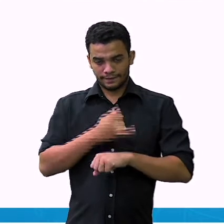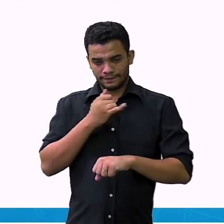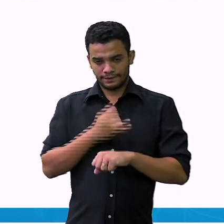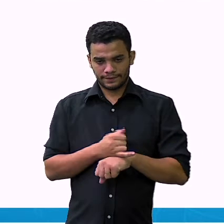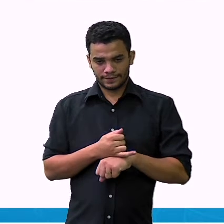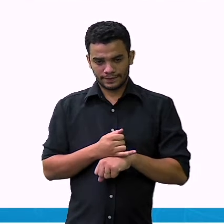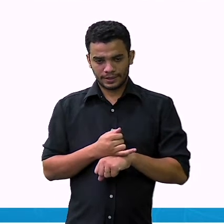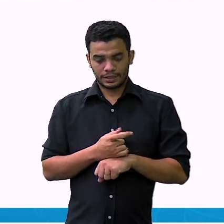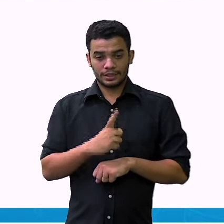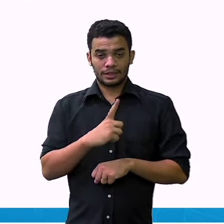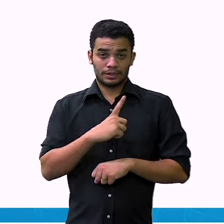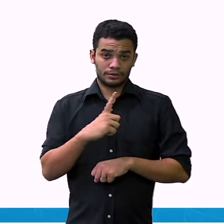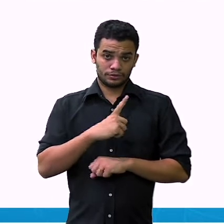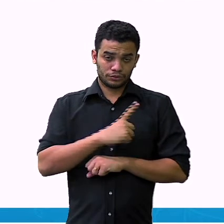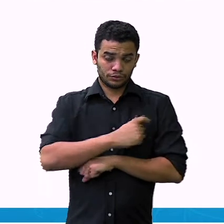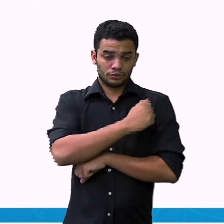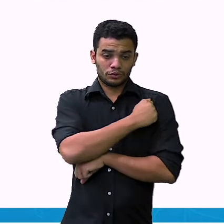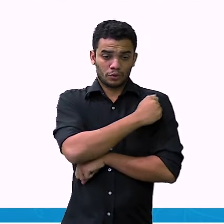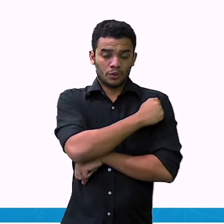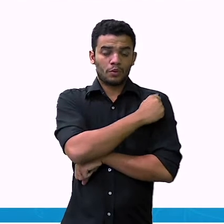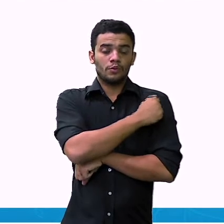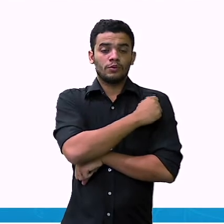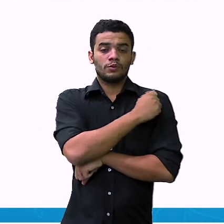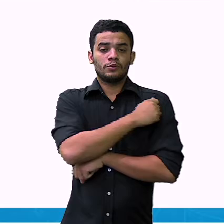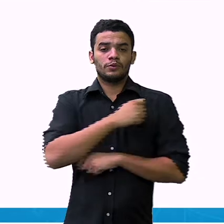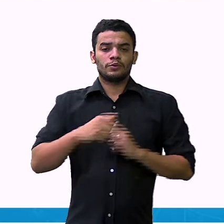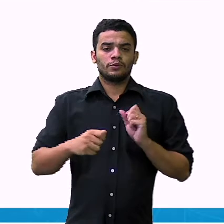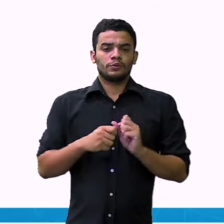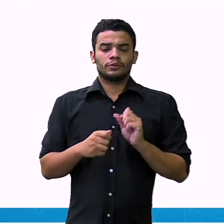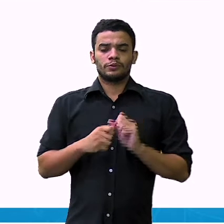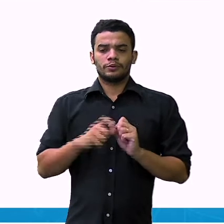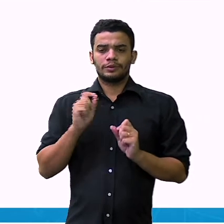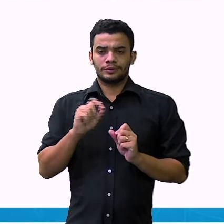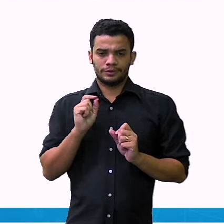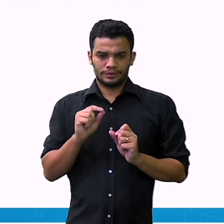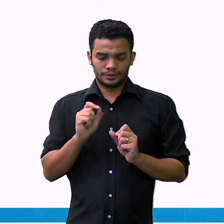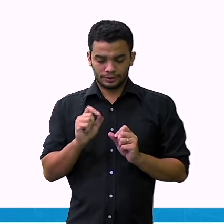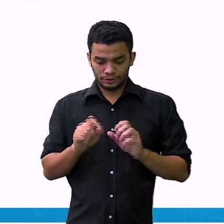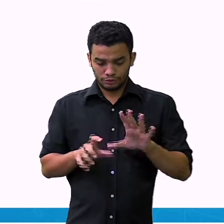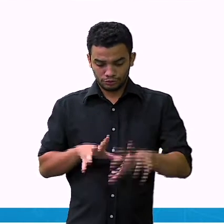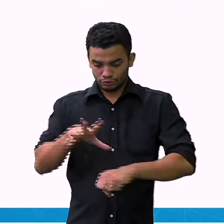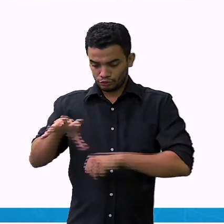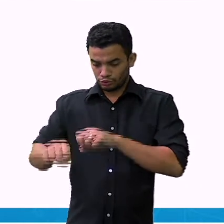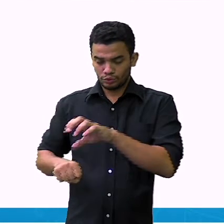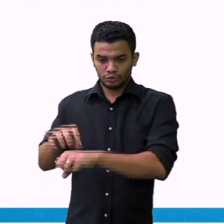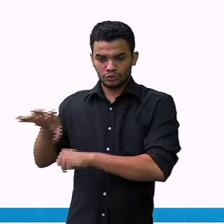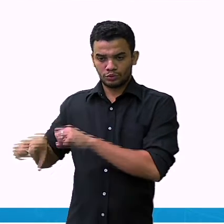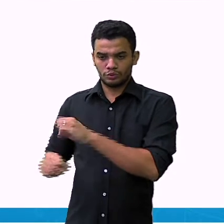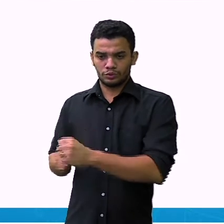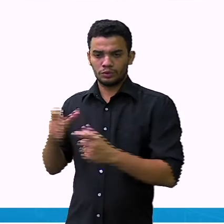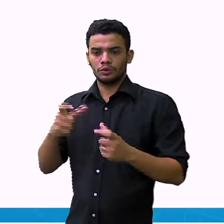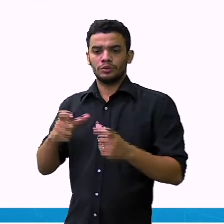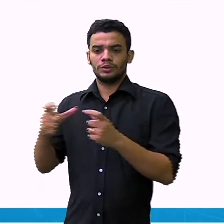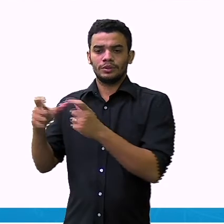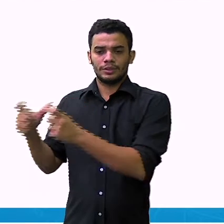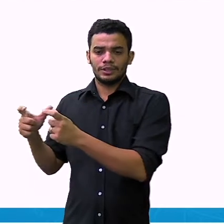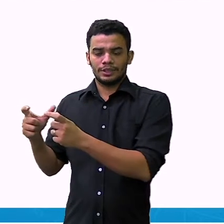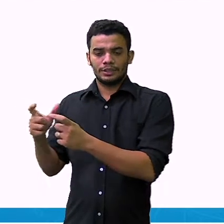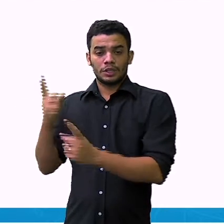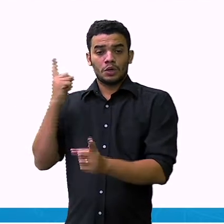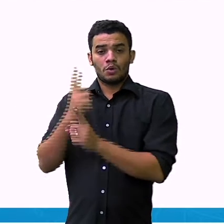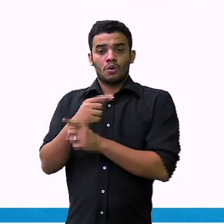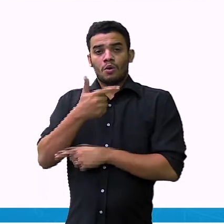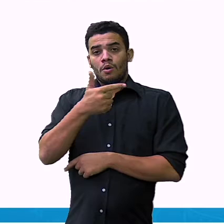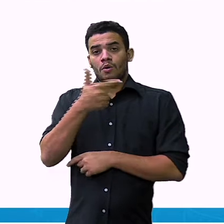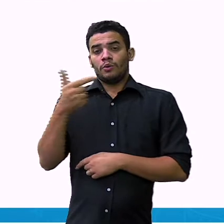dentre os alunos, os estudantes dessa turma, conseguiram recolher aqui 22,